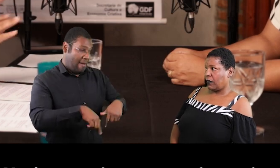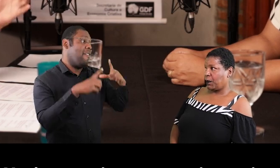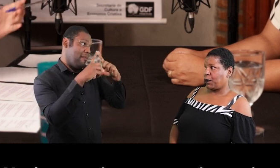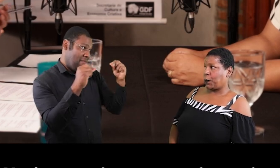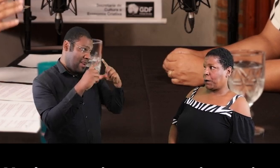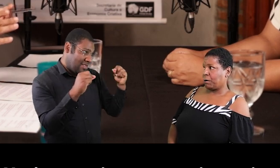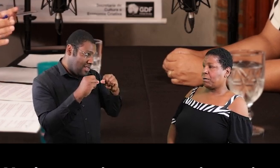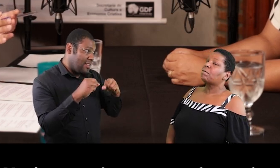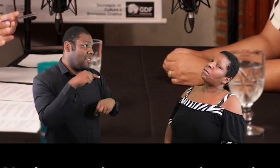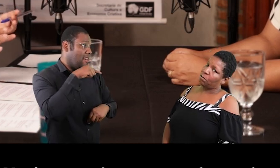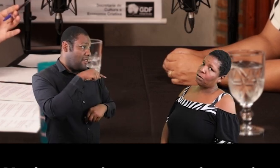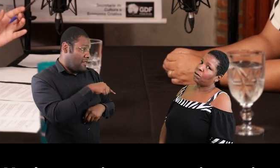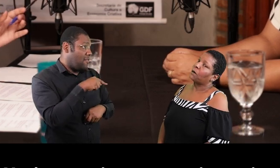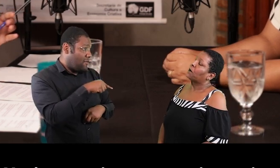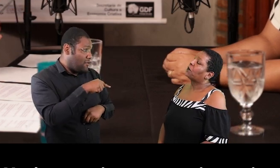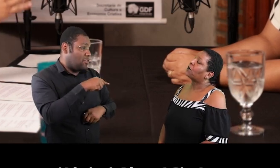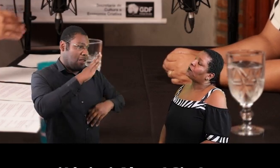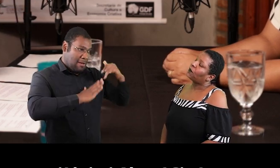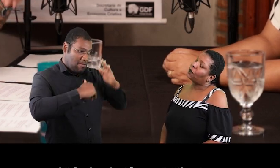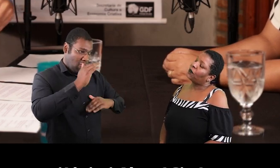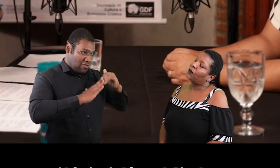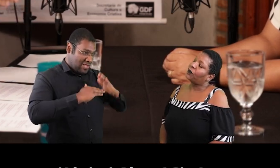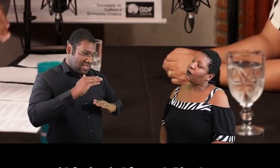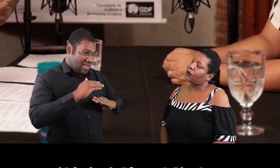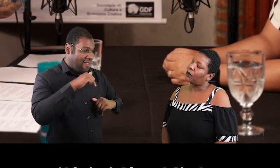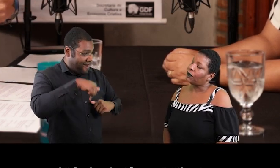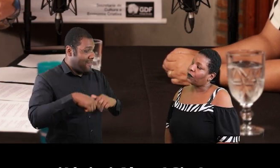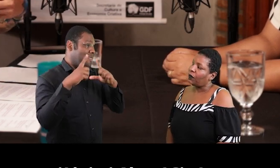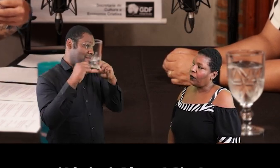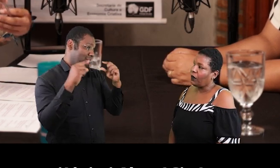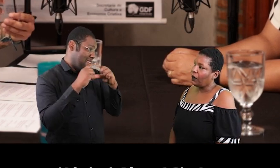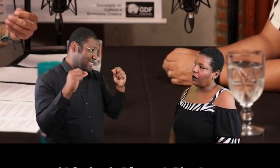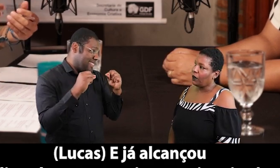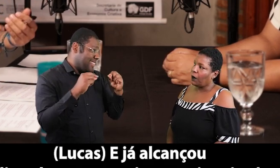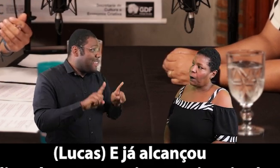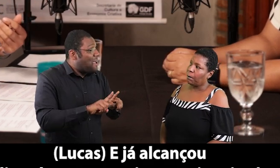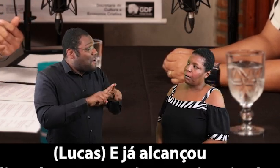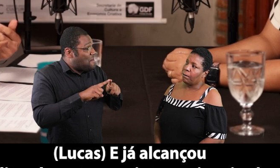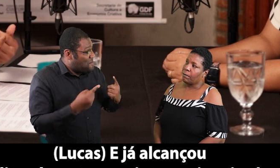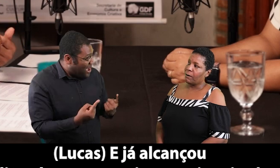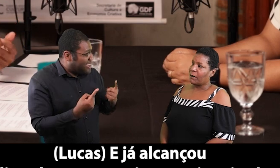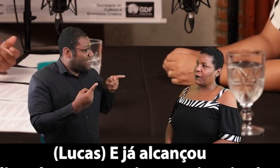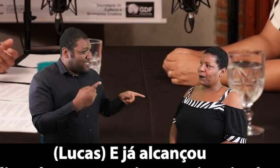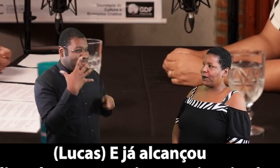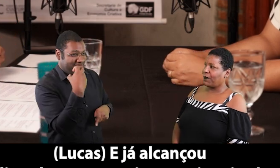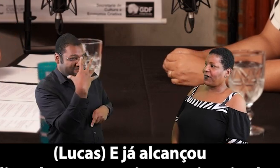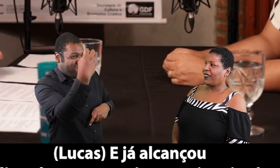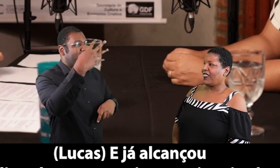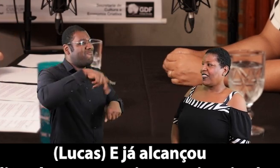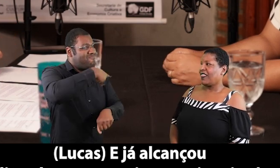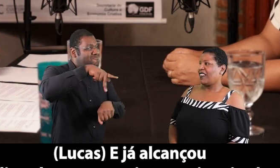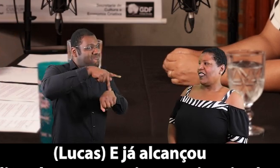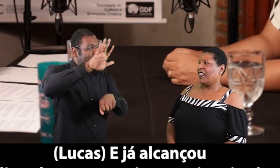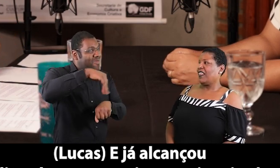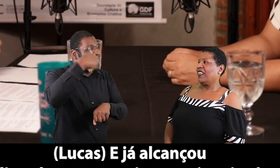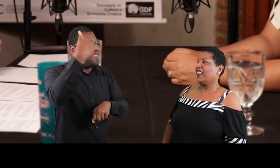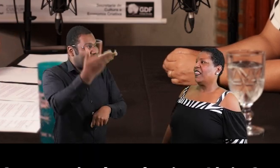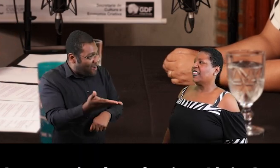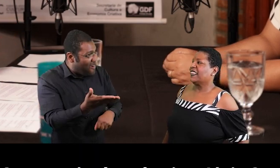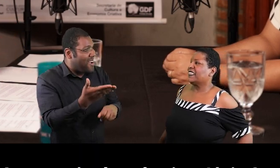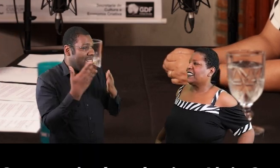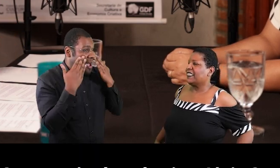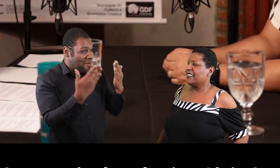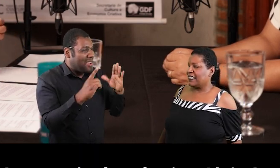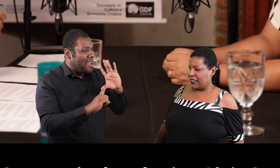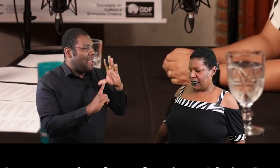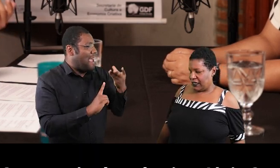a sua carreira aqui, sim. né? E já alcançou, né? Literalmente voos internacionais Uhum, aí. O que que você